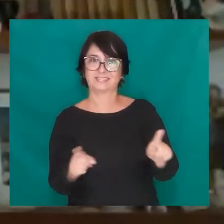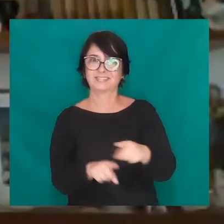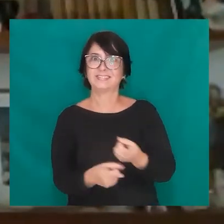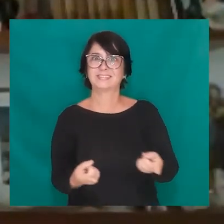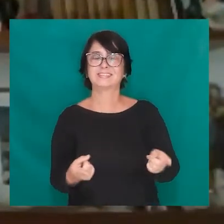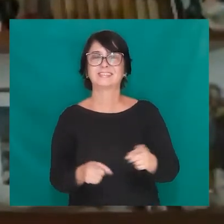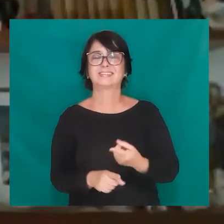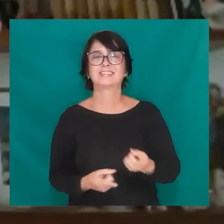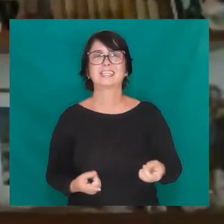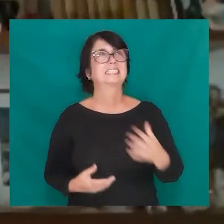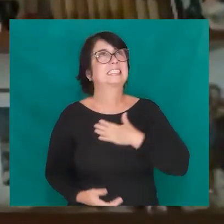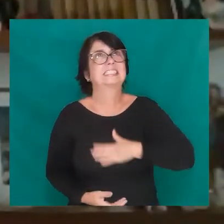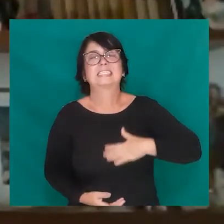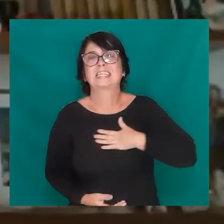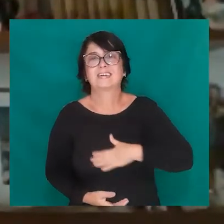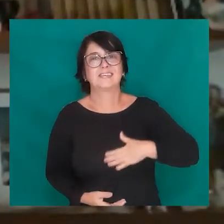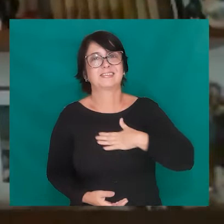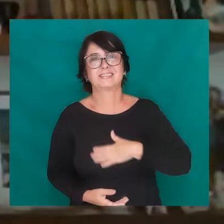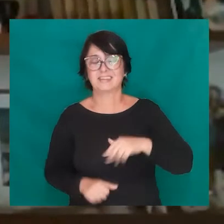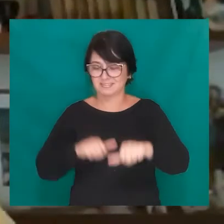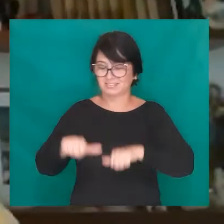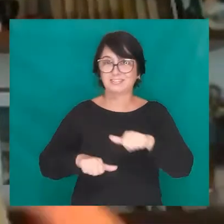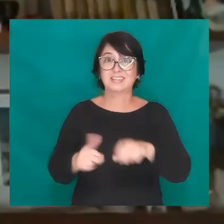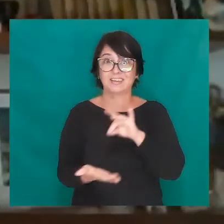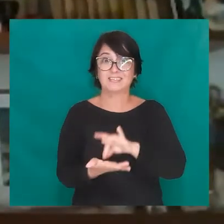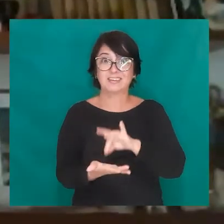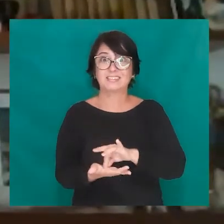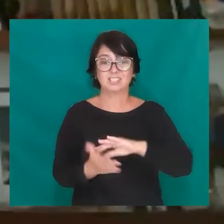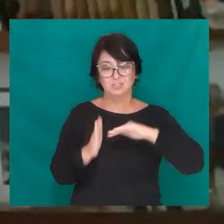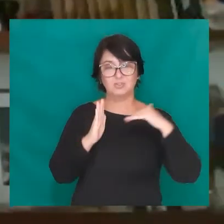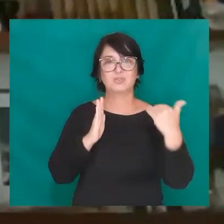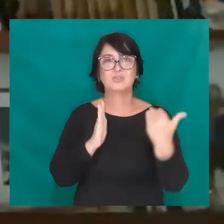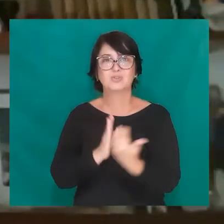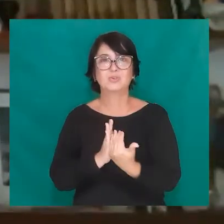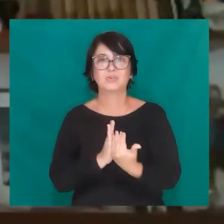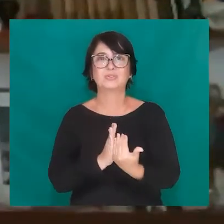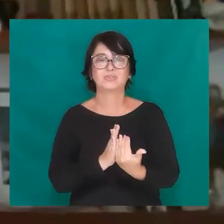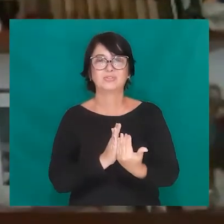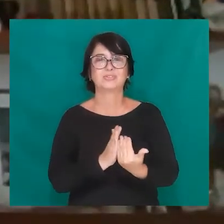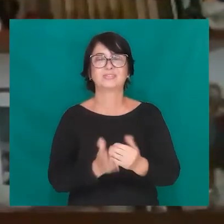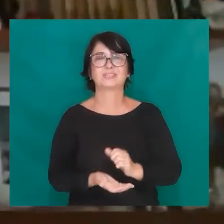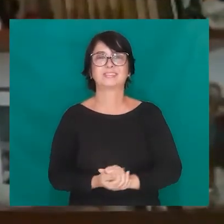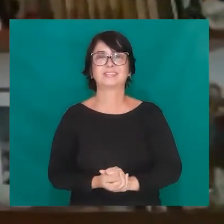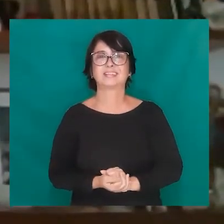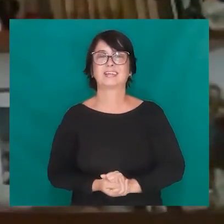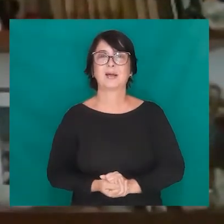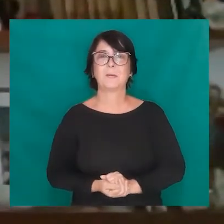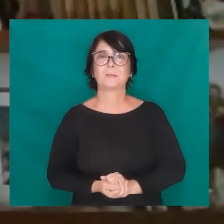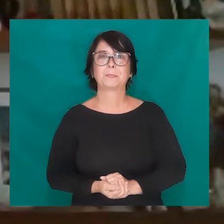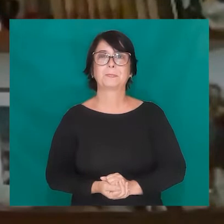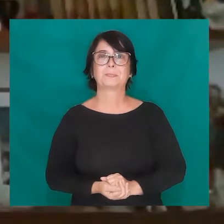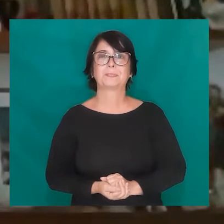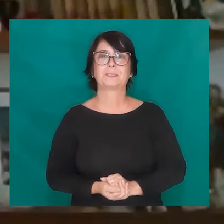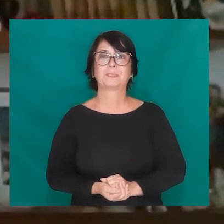em, não só em empreendedores, né, mas pessoas que modificam a realidade do entorno e tudo mais. Né? Eu ia perguntar justamente isso. Né?